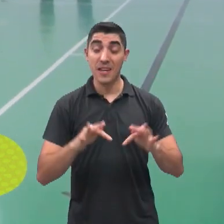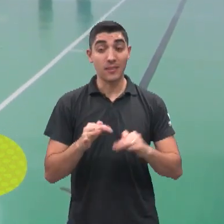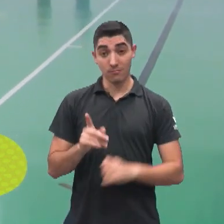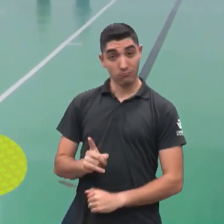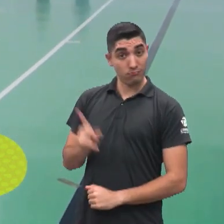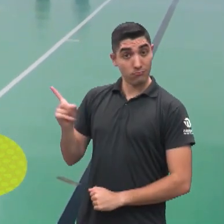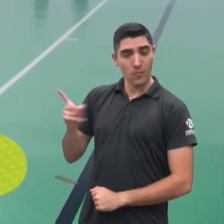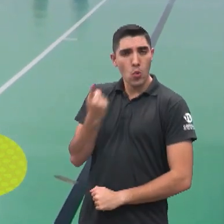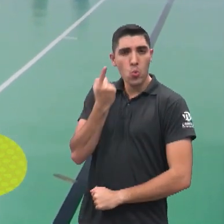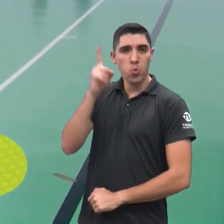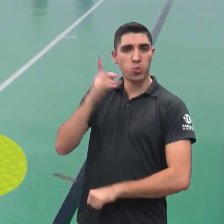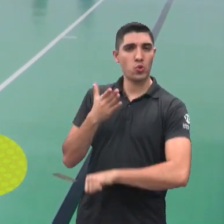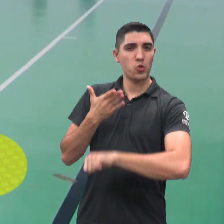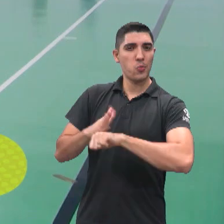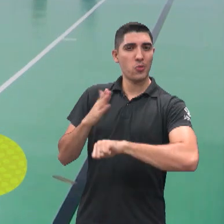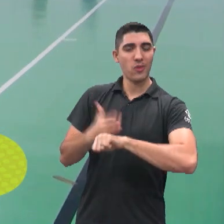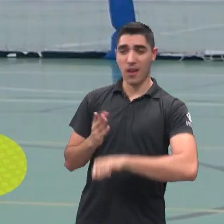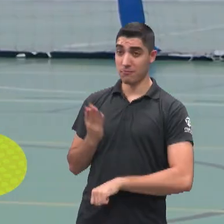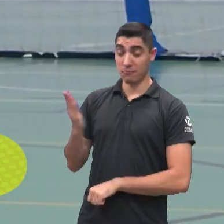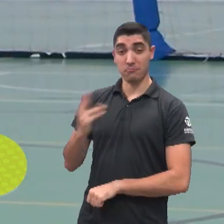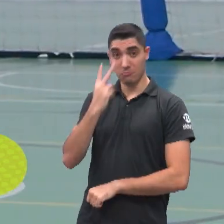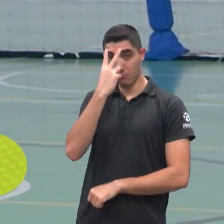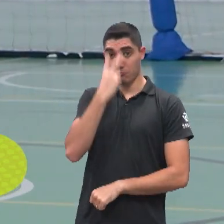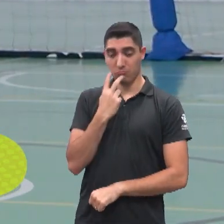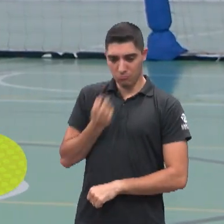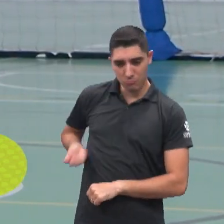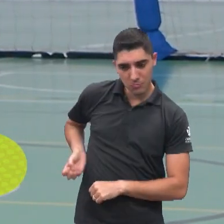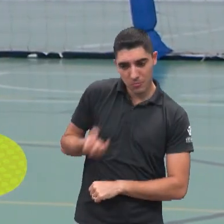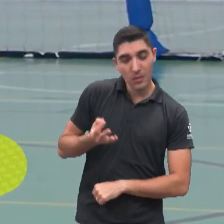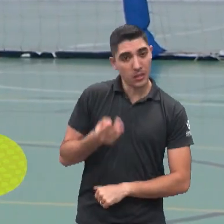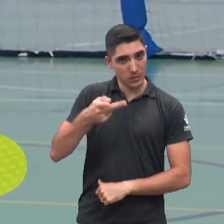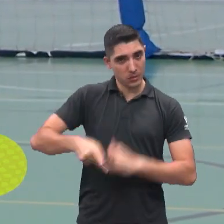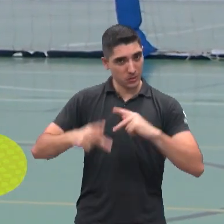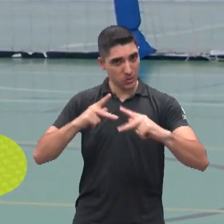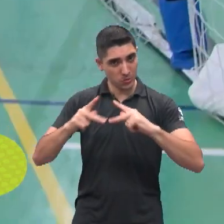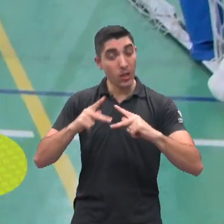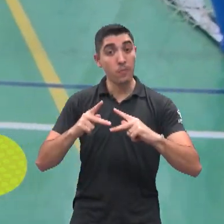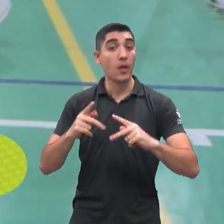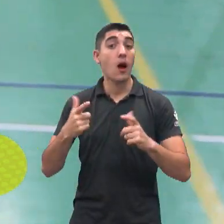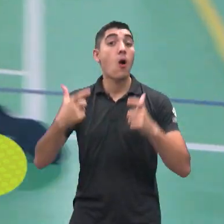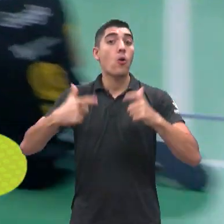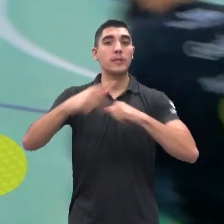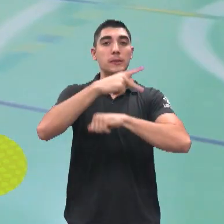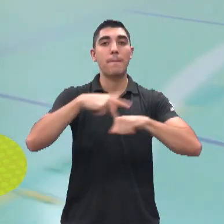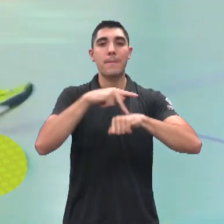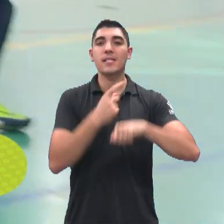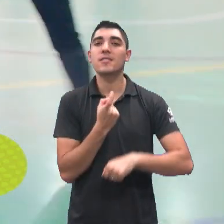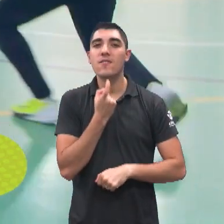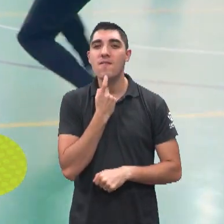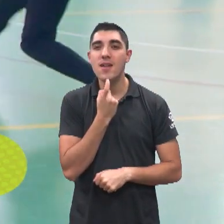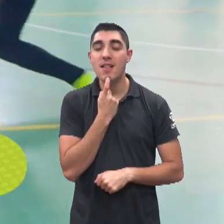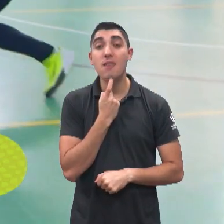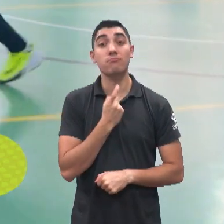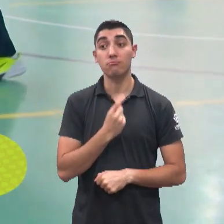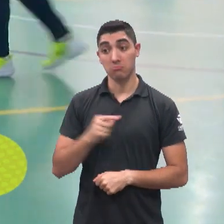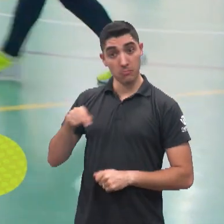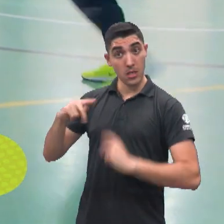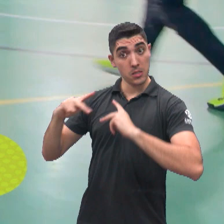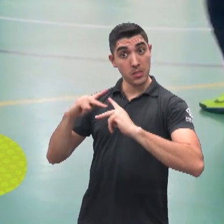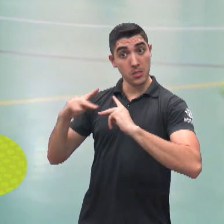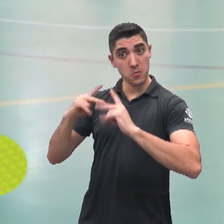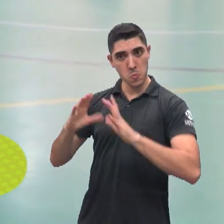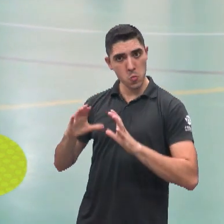do Mundial de Clubes de Golbol, que será disputado na Finlândia. A equipe de São José dos Campos,